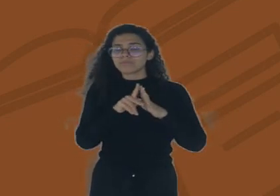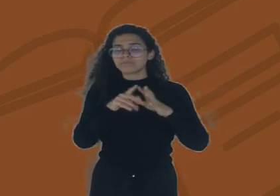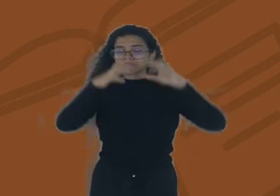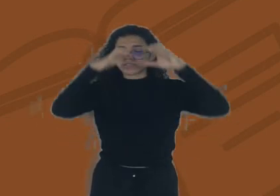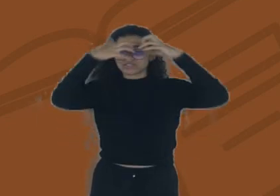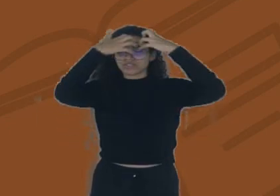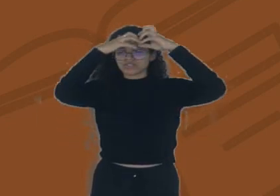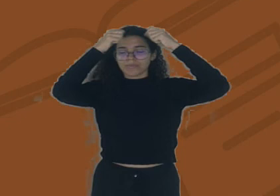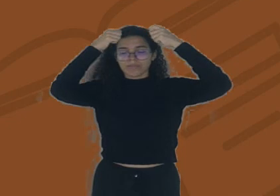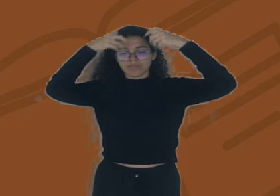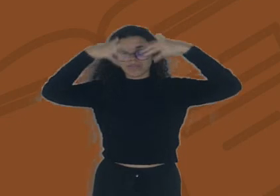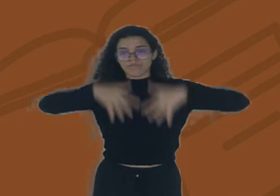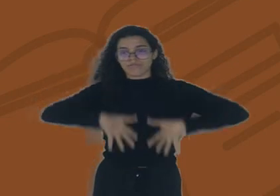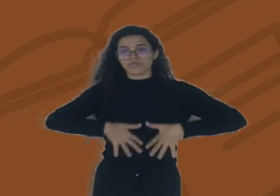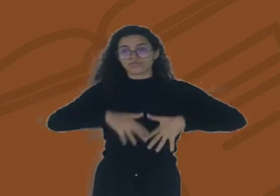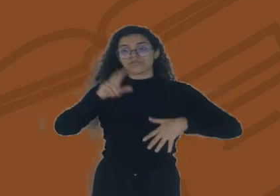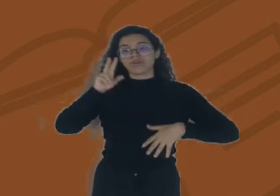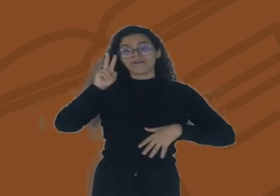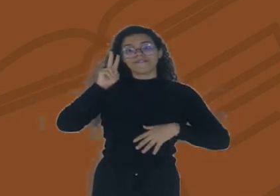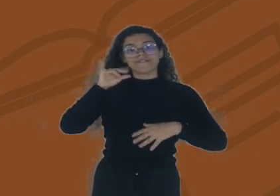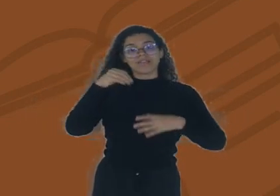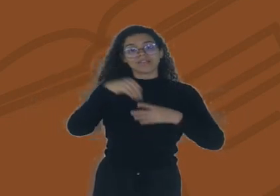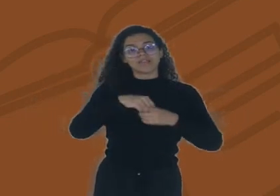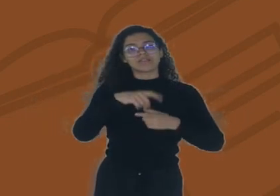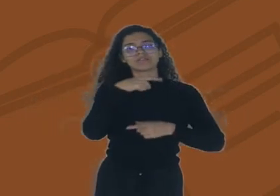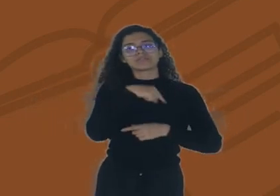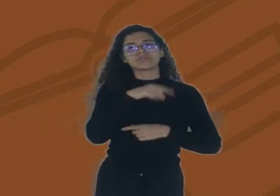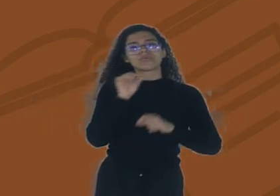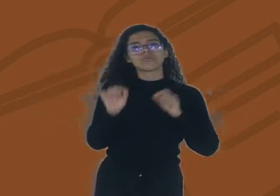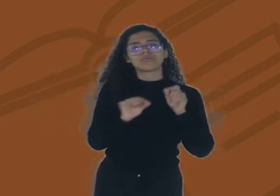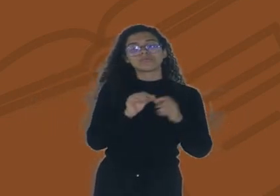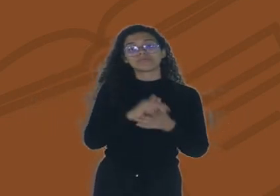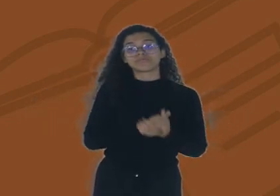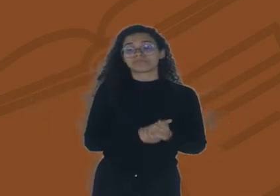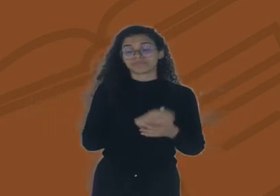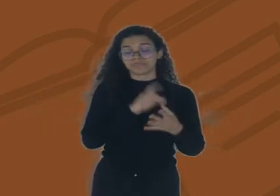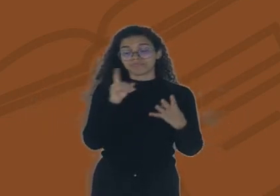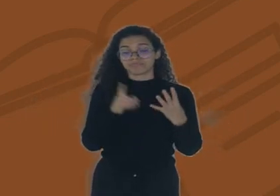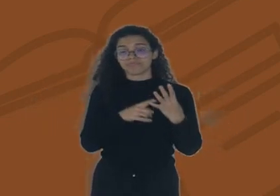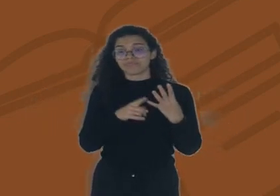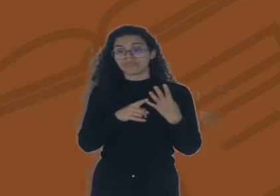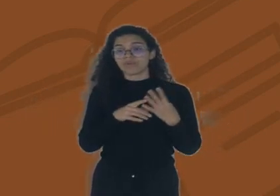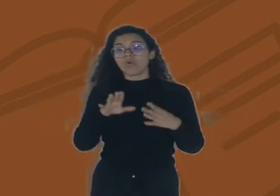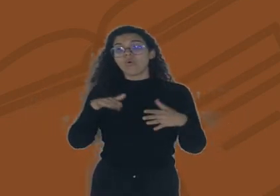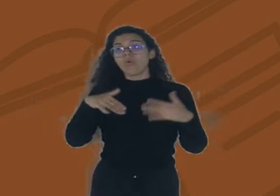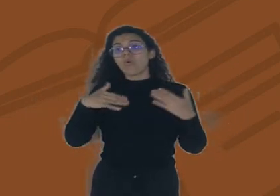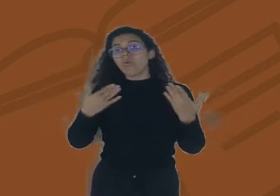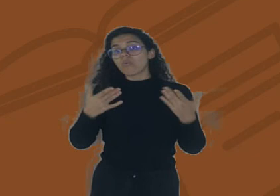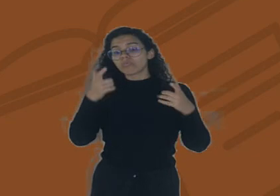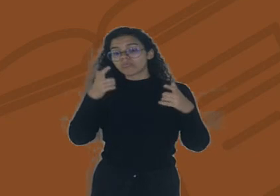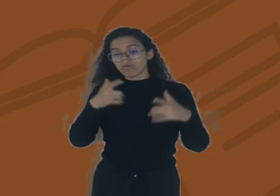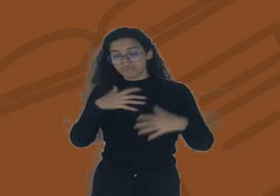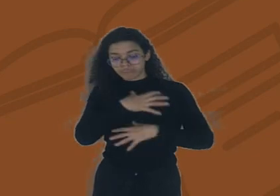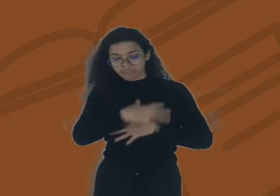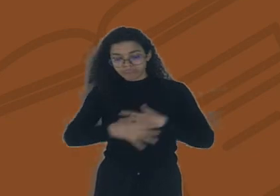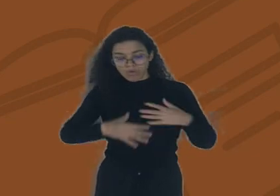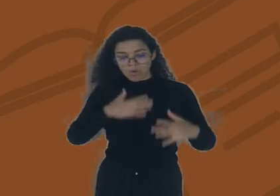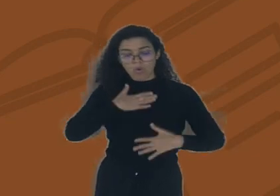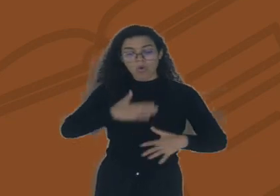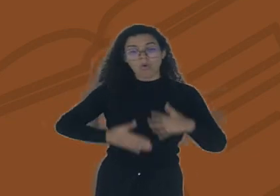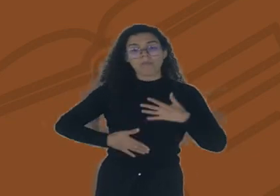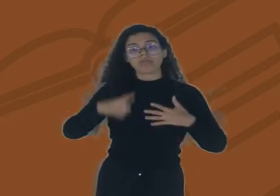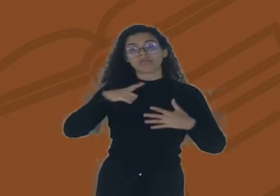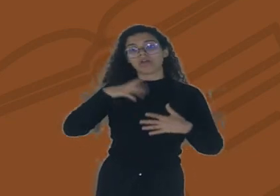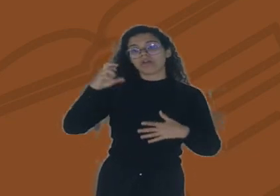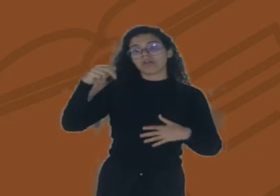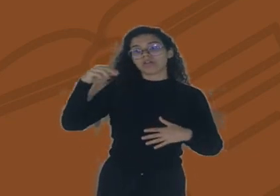da sua pele até o encéfalo. 4. Em qual parte do corpo localiza-se o encéfalo?